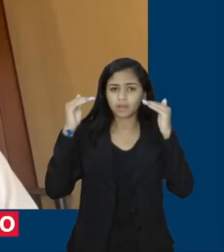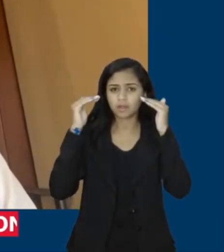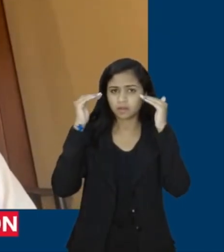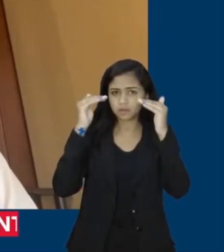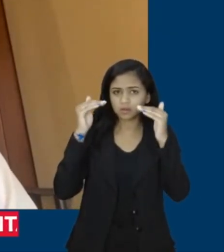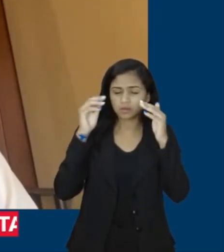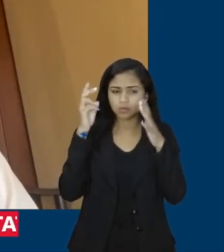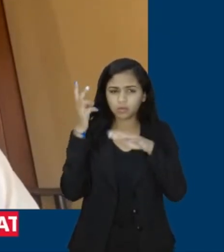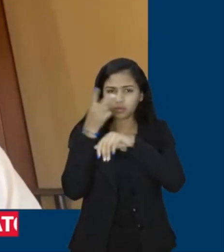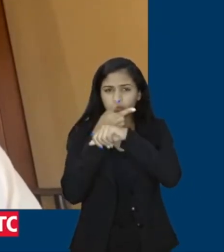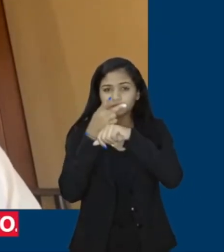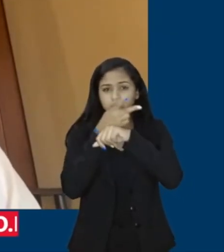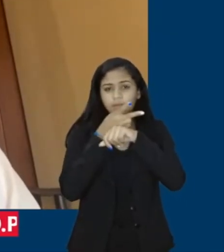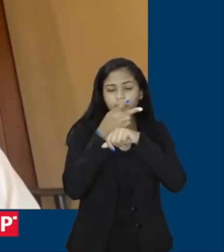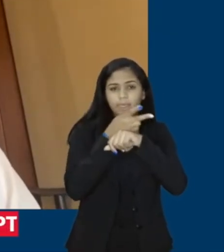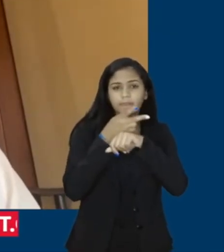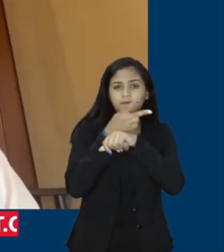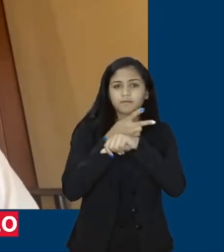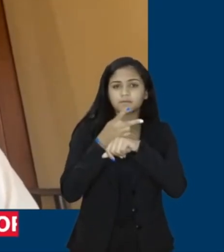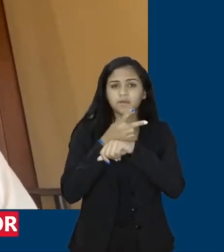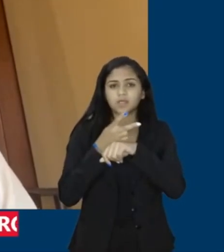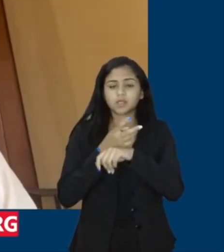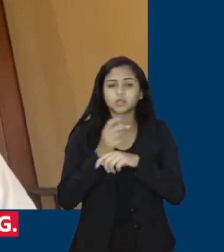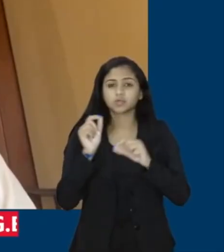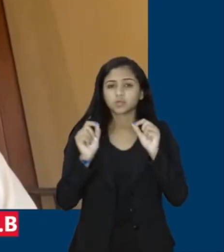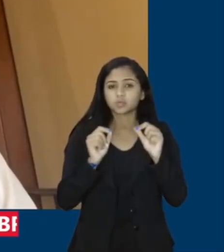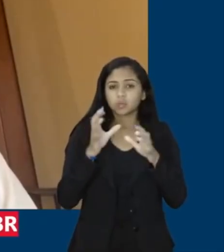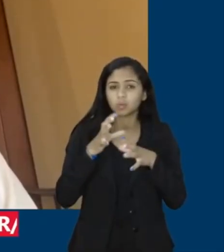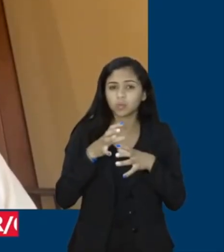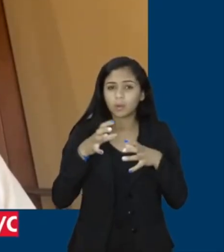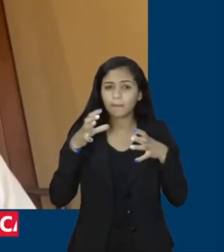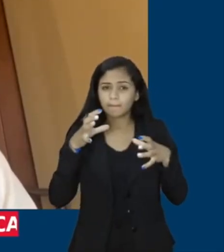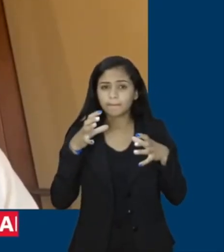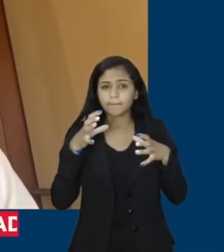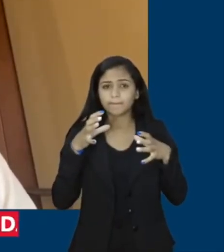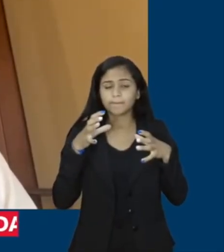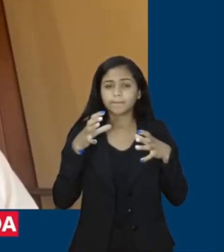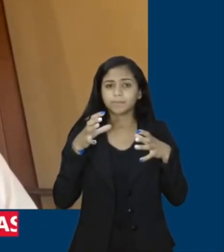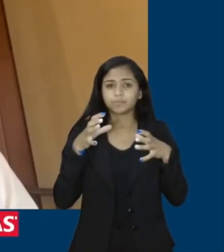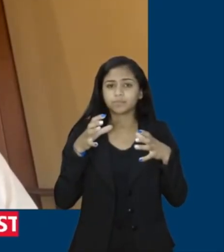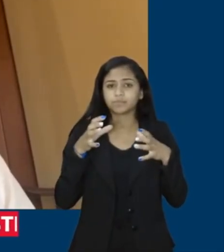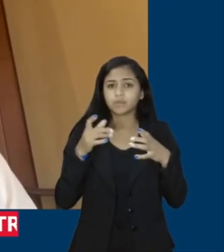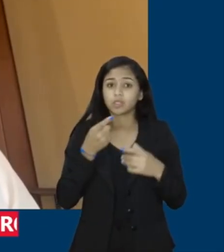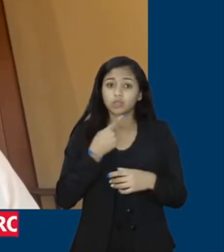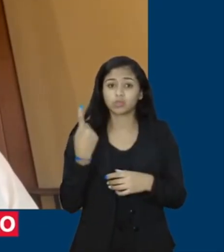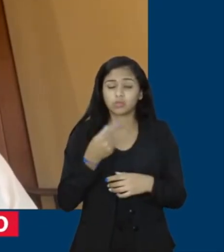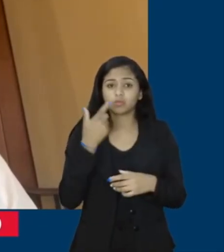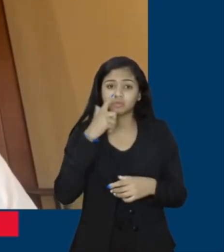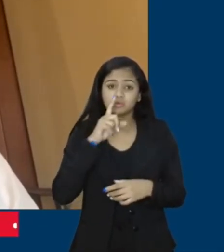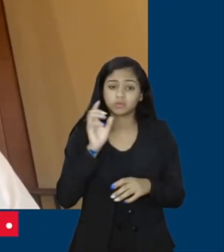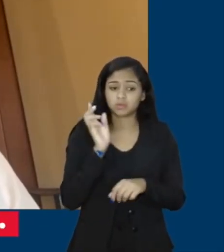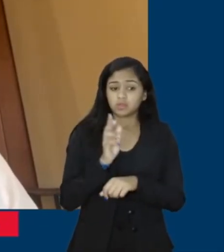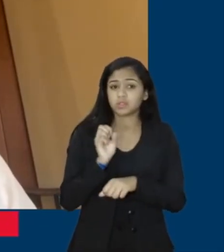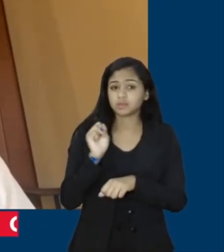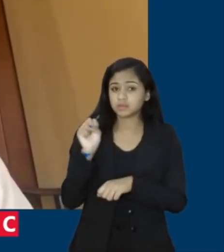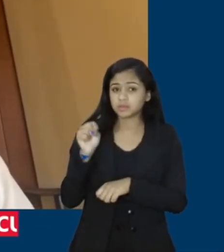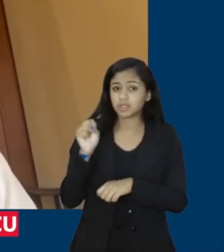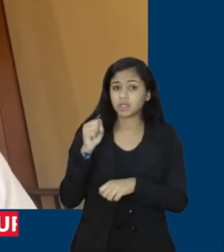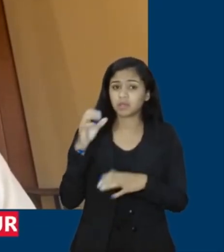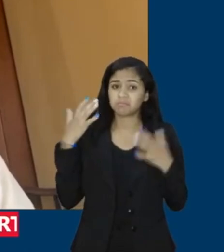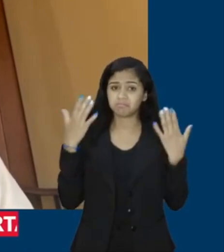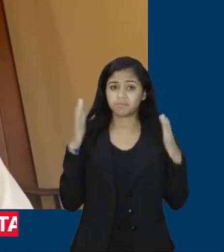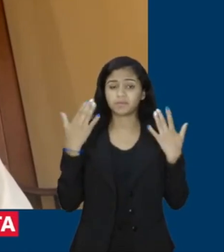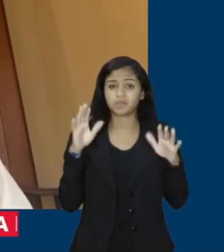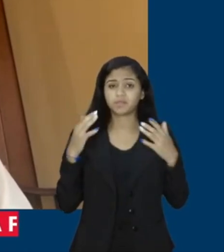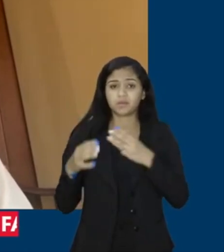responsabilidade, observando a necessidade também de aumento da arrecadação. E nós estamos conseguindo, sim, eu quero aqui parabenizar